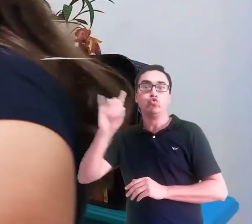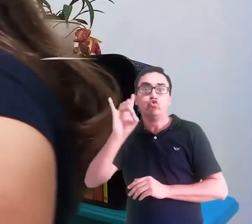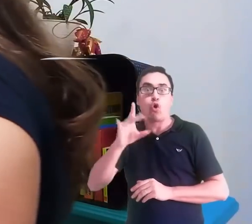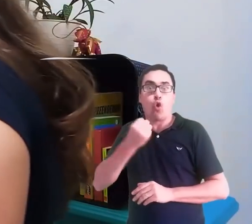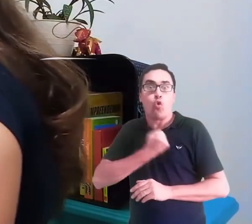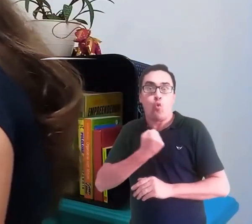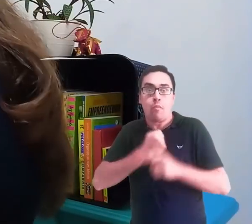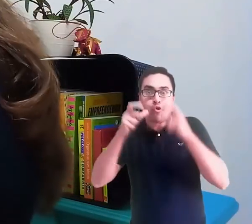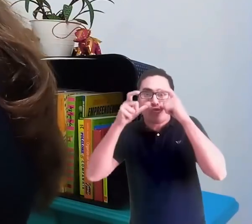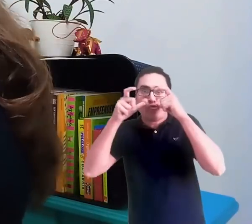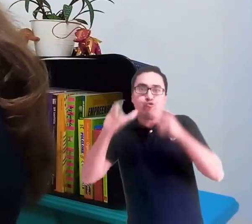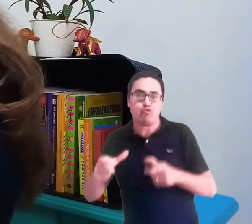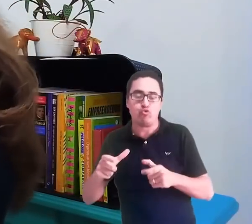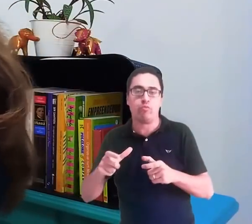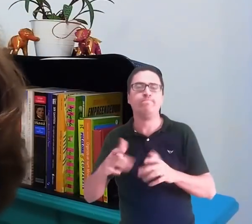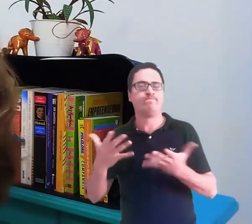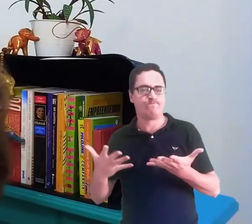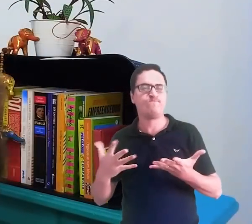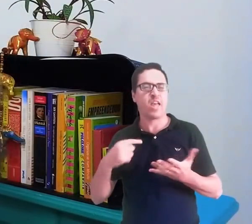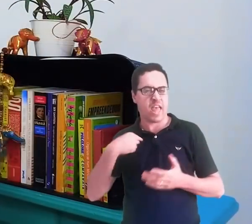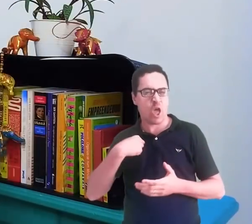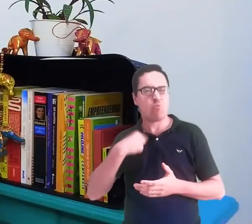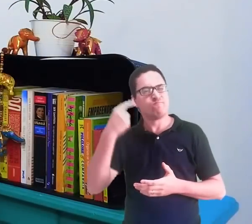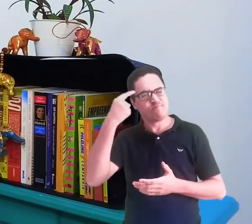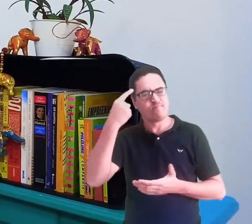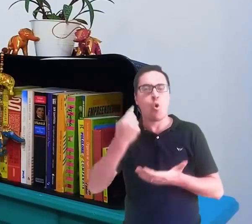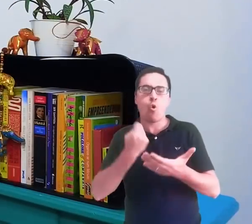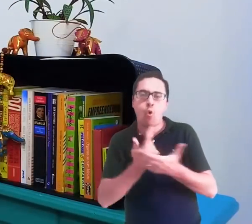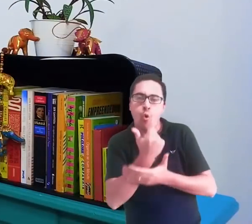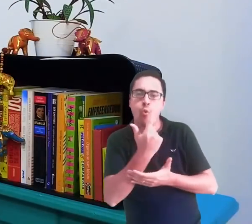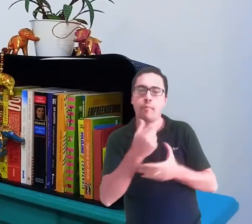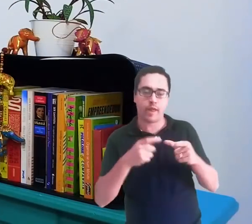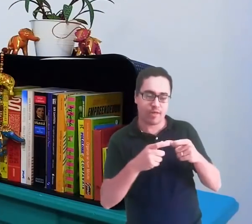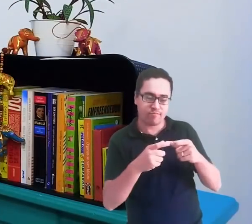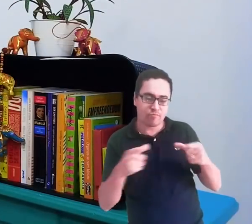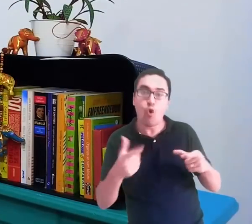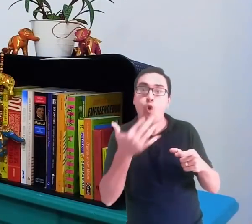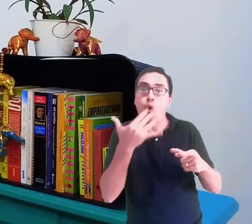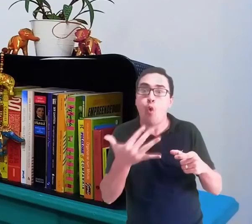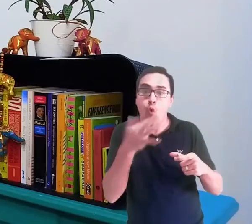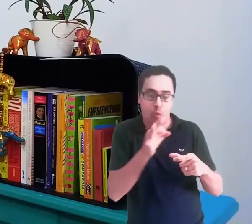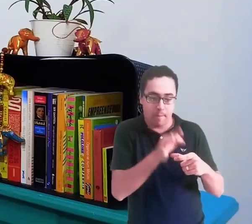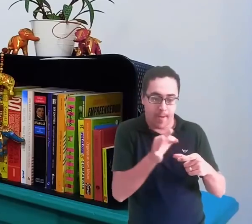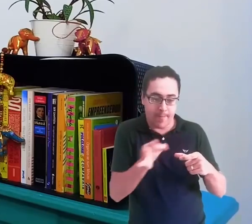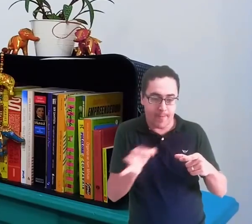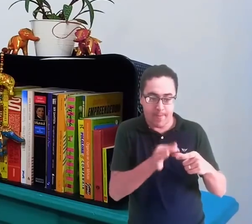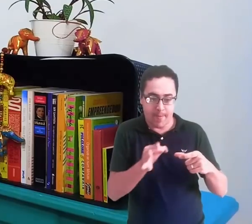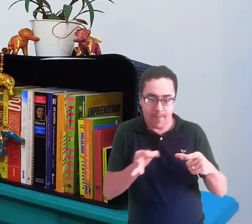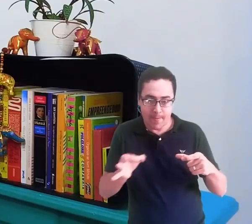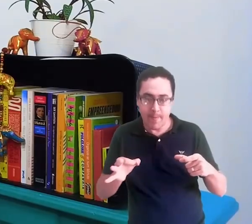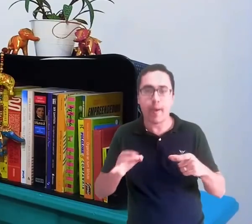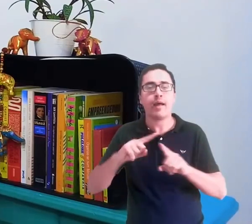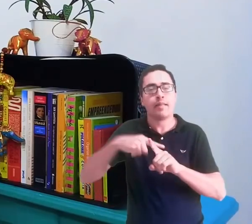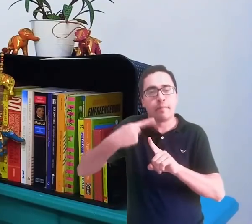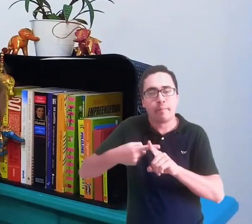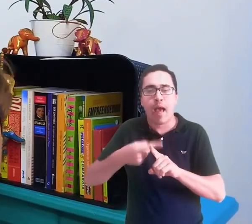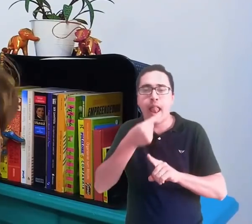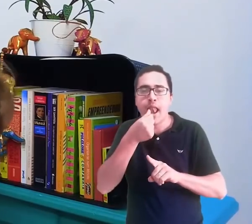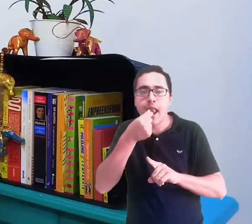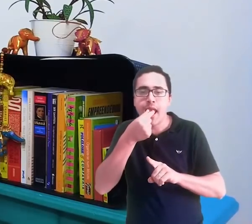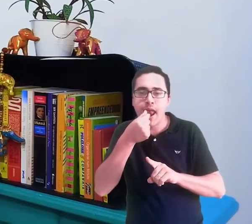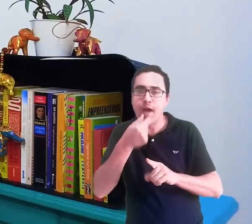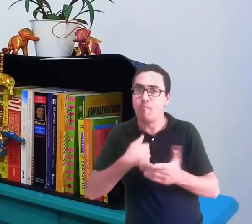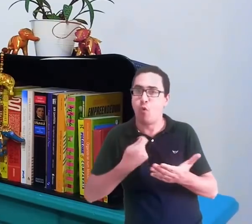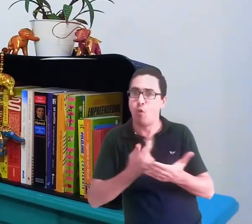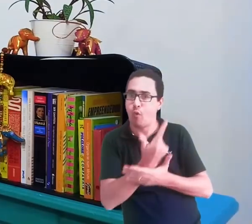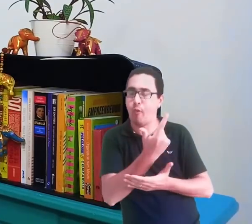pelos números. Foi também por isso que comprei um estojo de aquarelas e um lápis. É difícil tentar desenhar na minha idade, quando